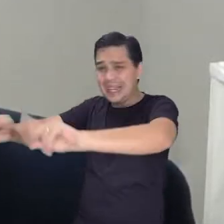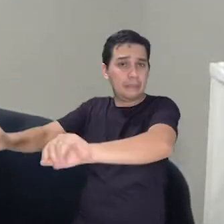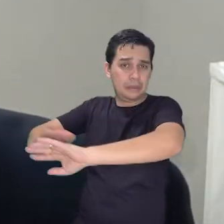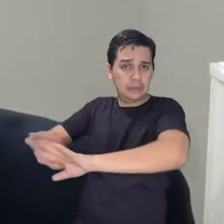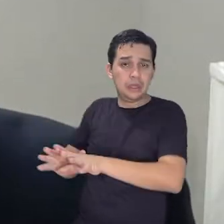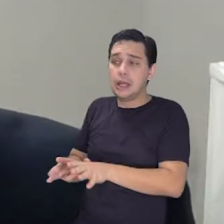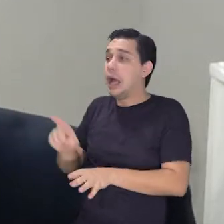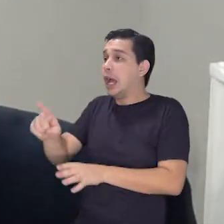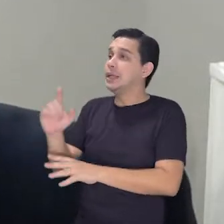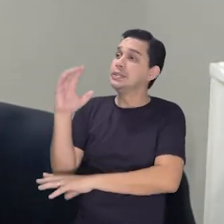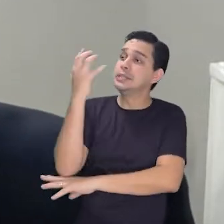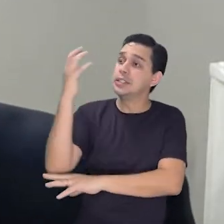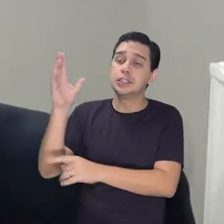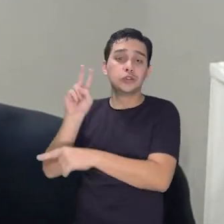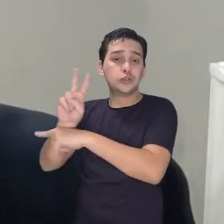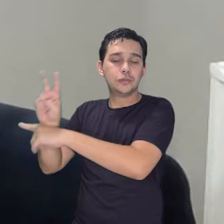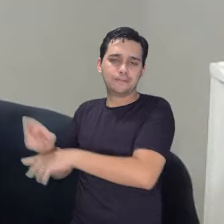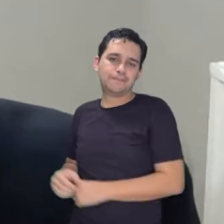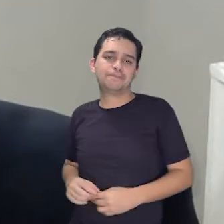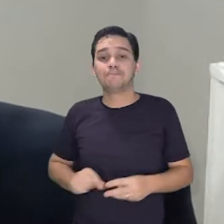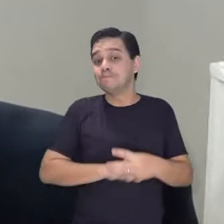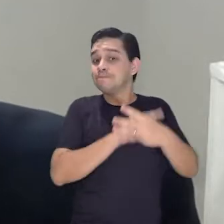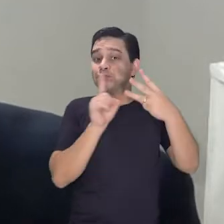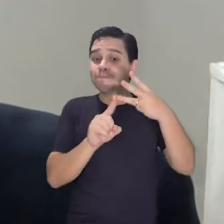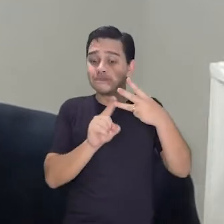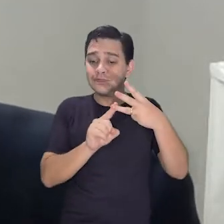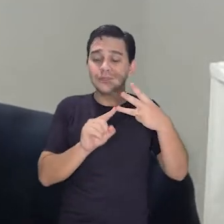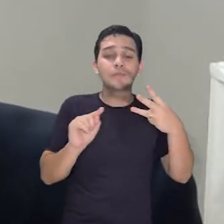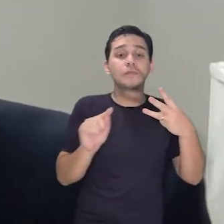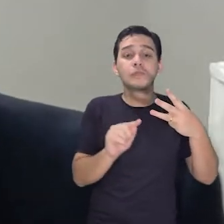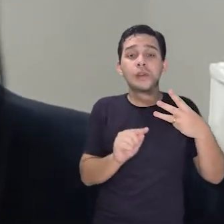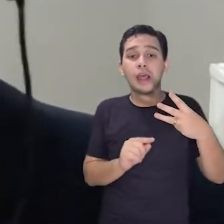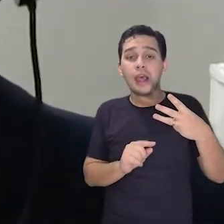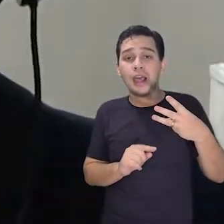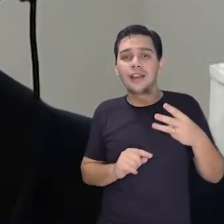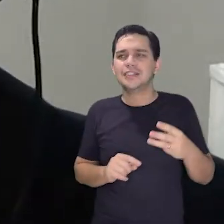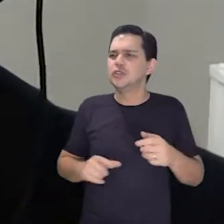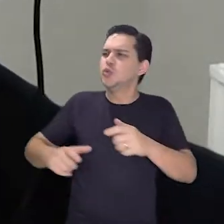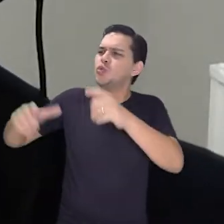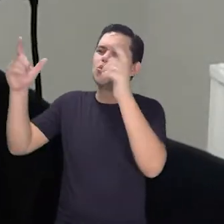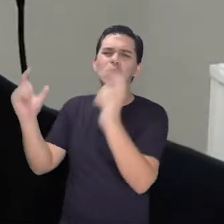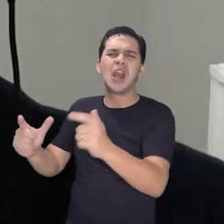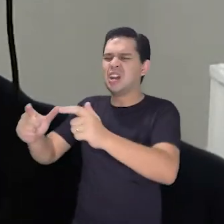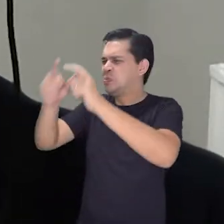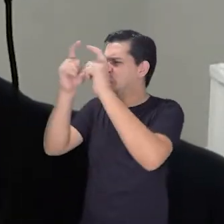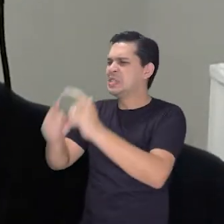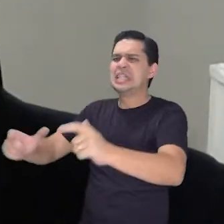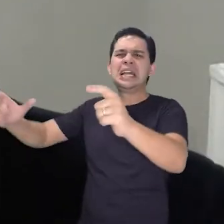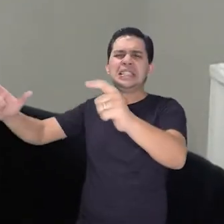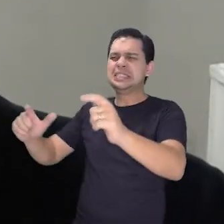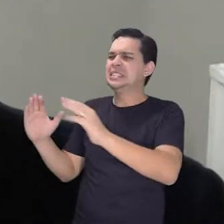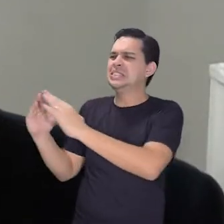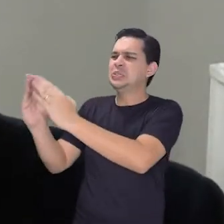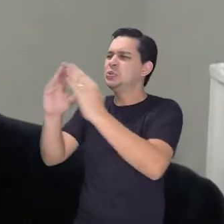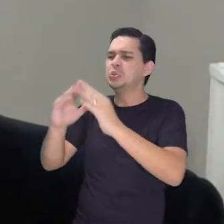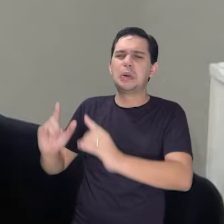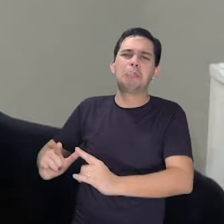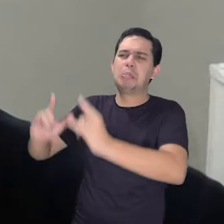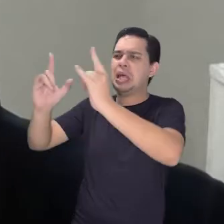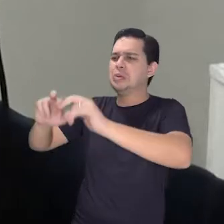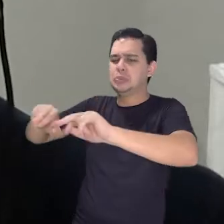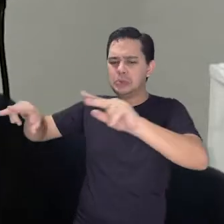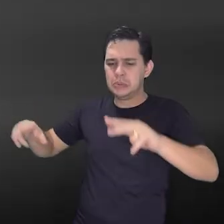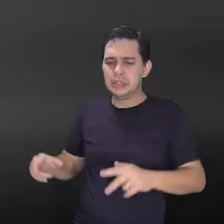outras ações coletivas que também objetivam a desocupação de grandes ocupações, de grandes construções